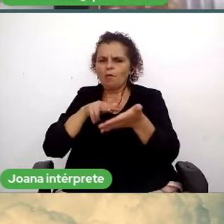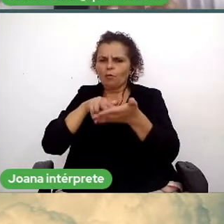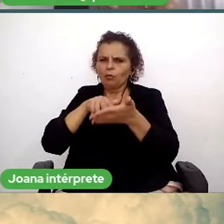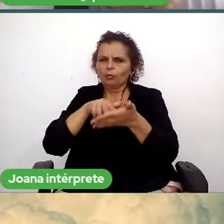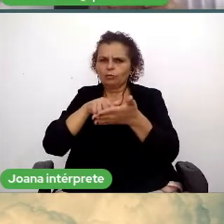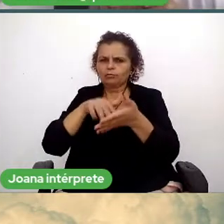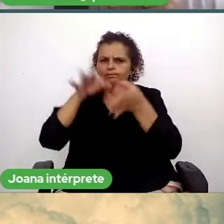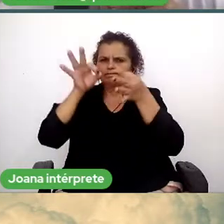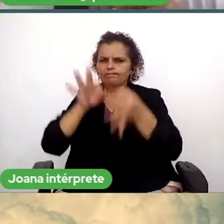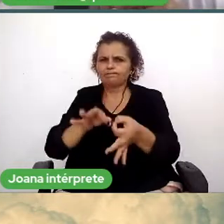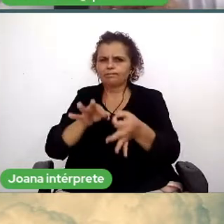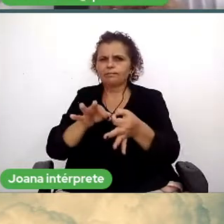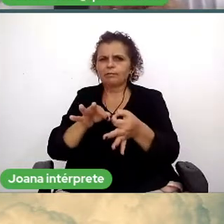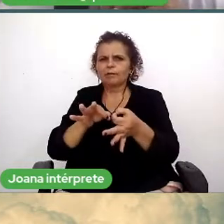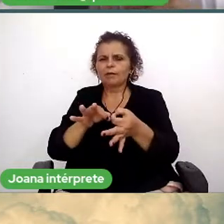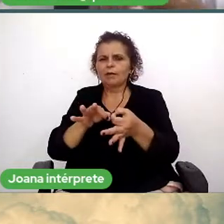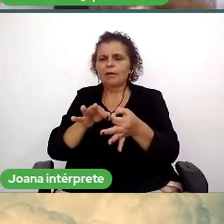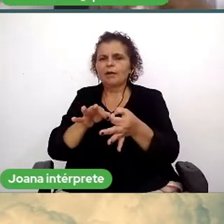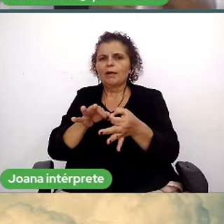ali